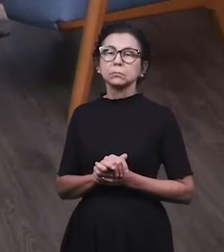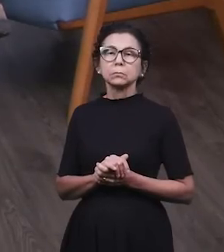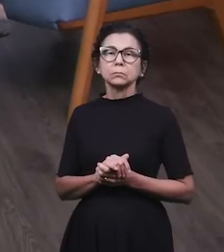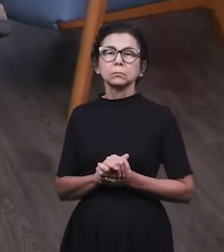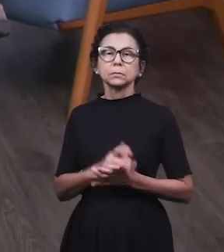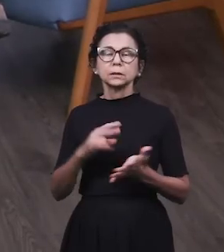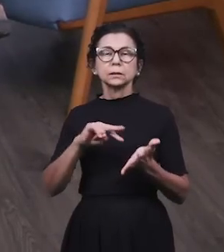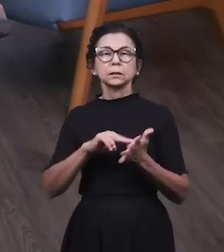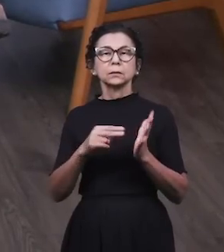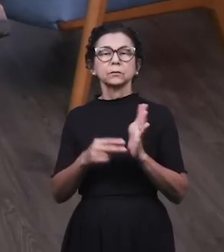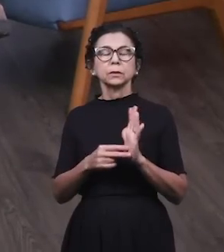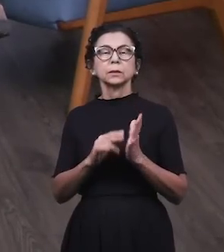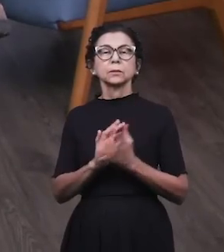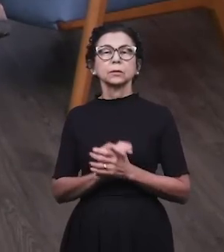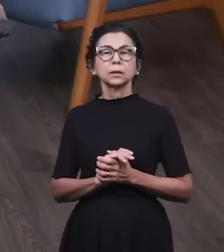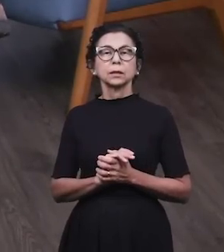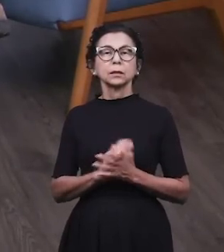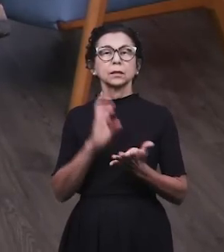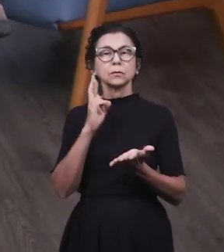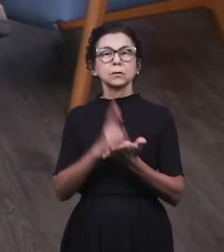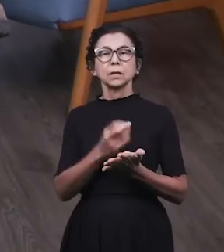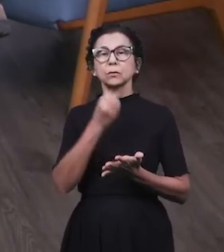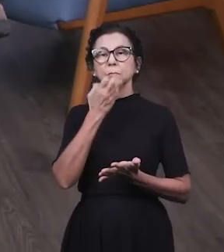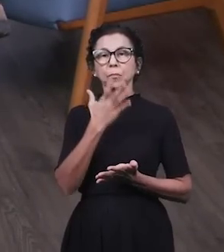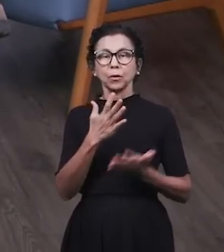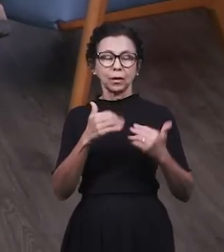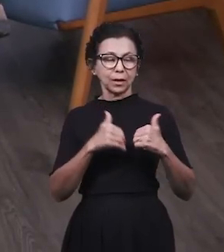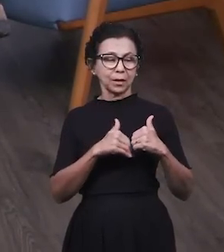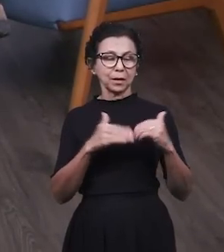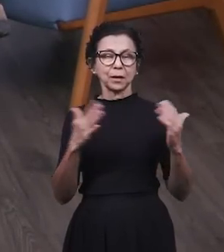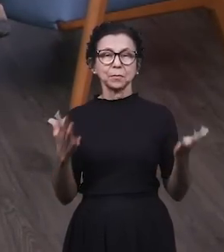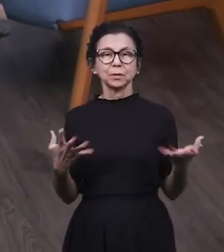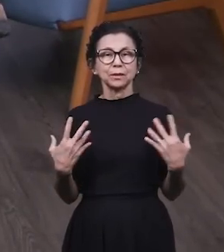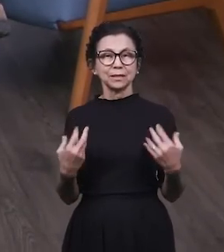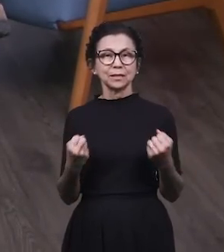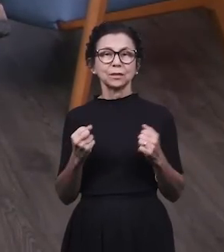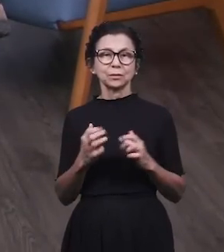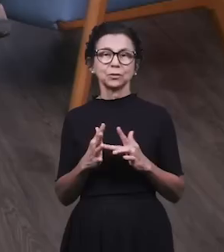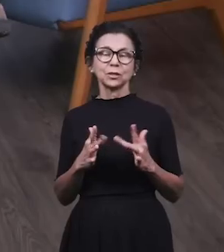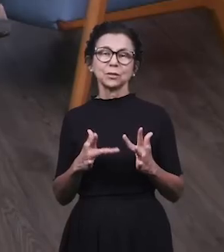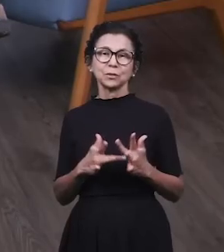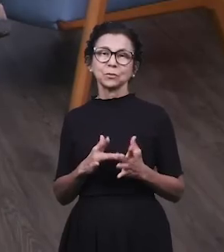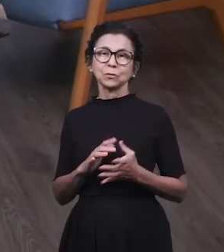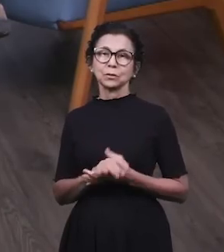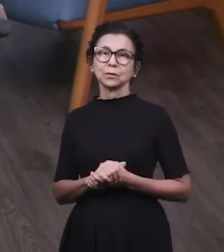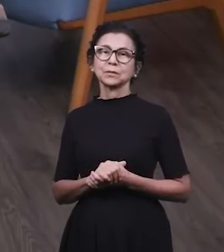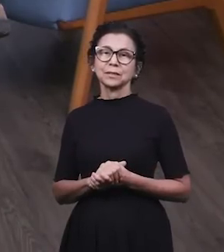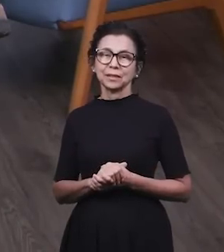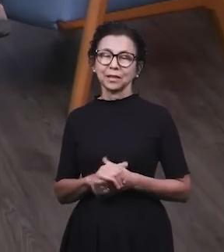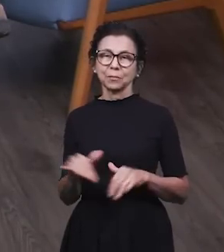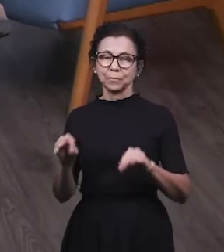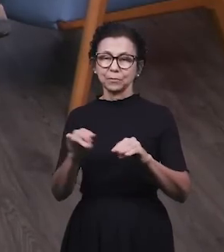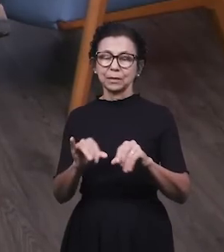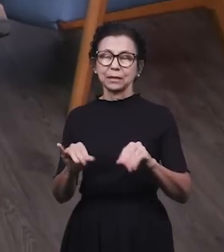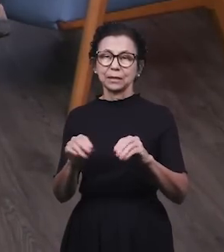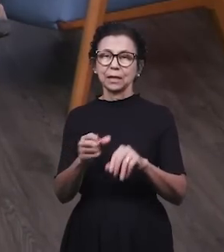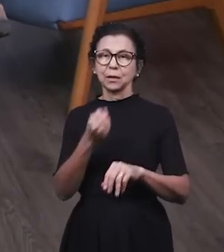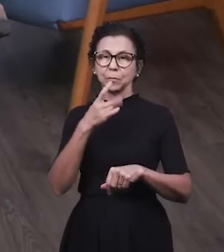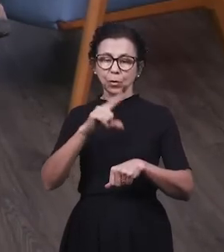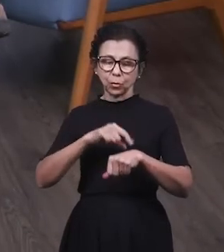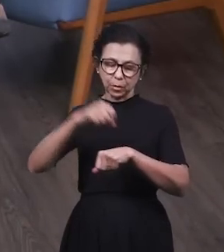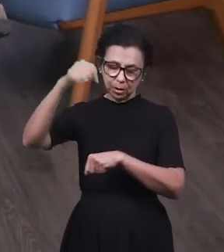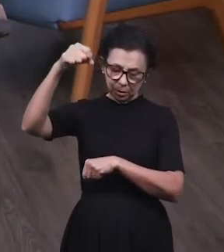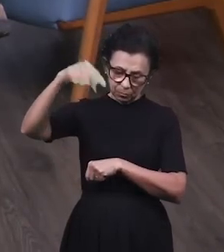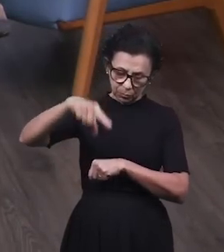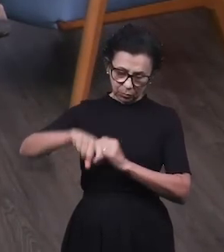não há frutos, é porque não caiu em boa terra. É porque o coração não é uma boa terra. Né? Porque aquele que caiu em boa terra frutificou. Amém. Né?